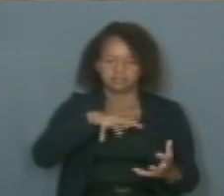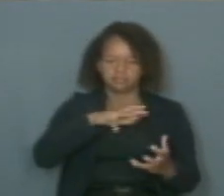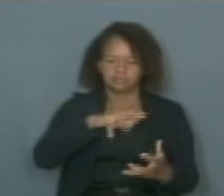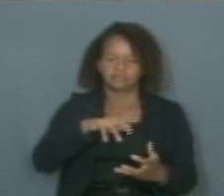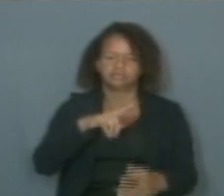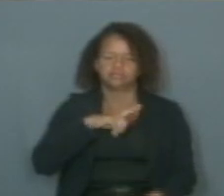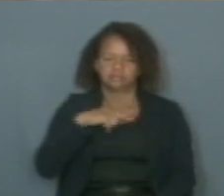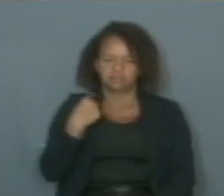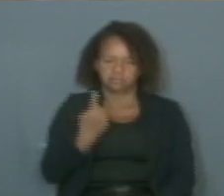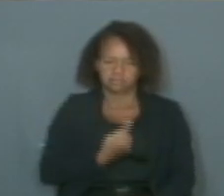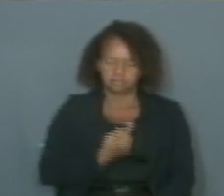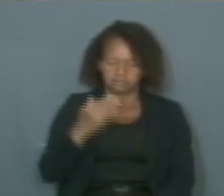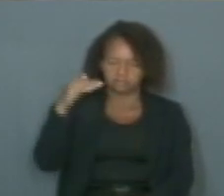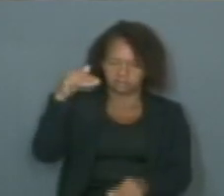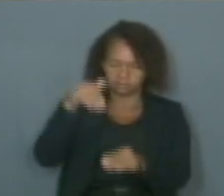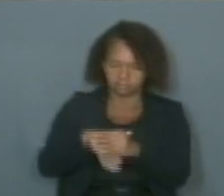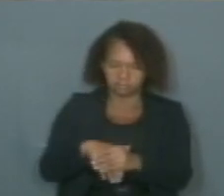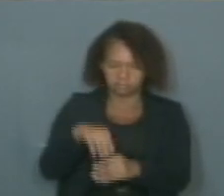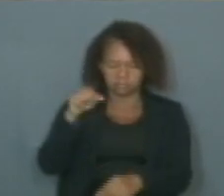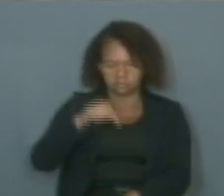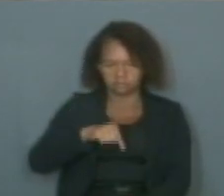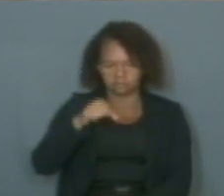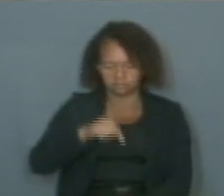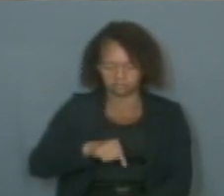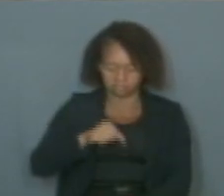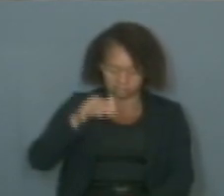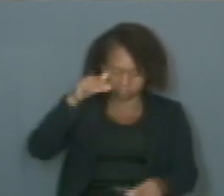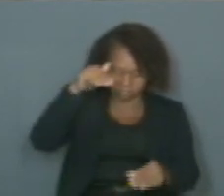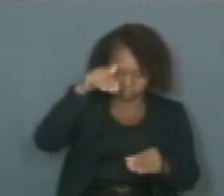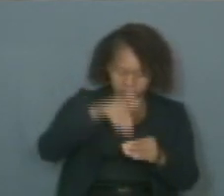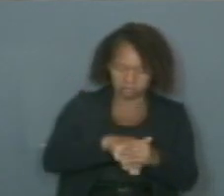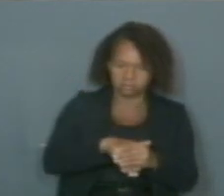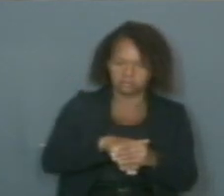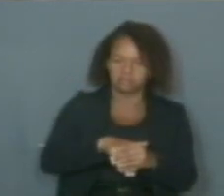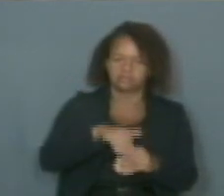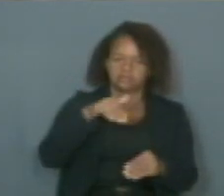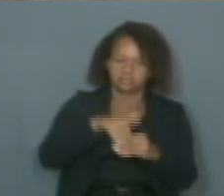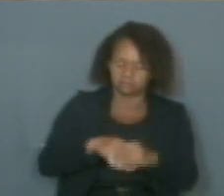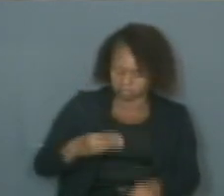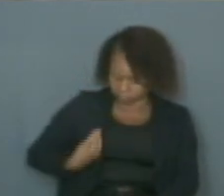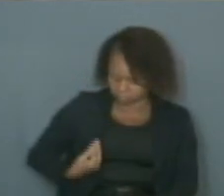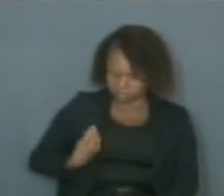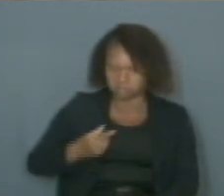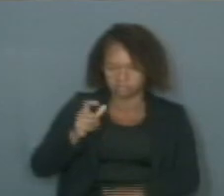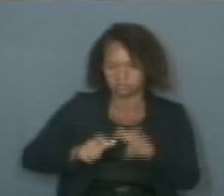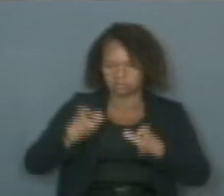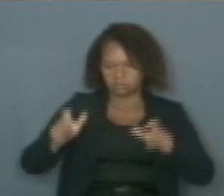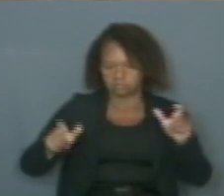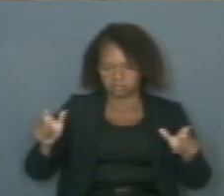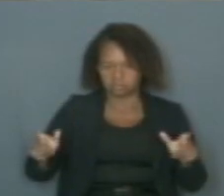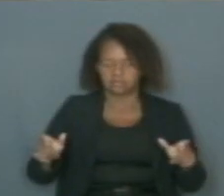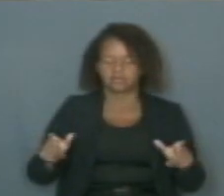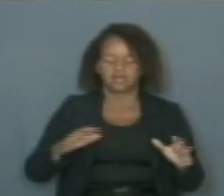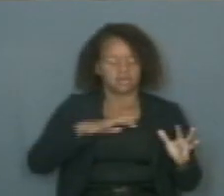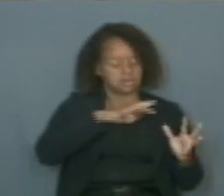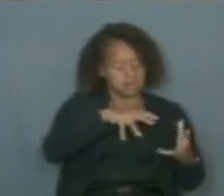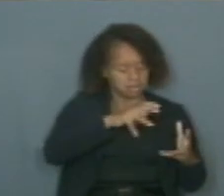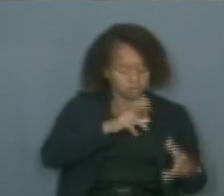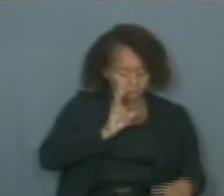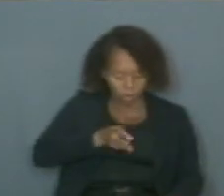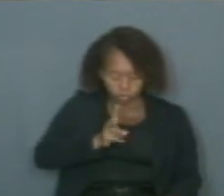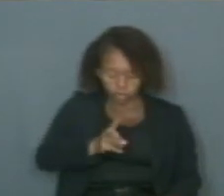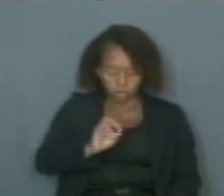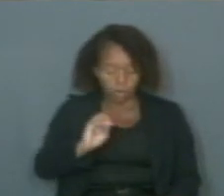que quando a gente volta aqui, a gente está voltando a vida das pessoas. Se o segmento continua